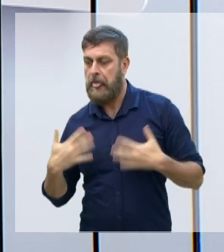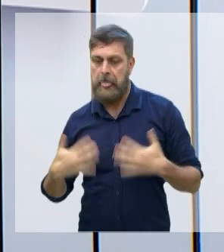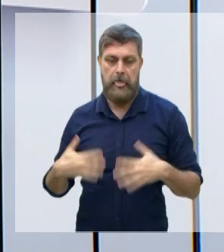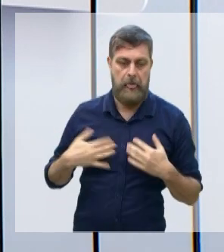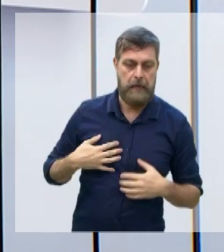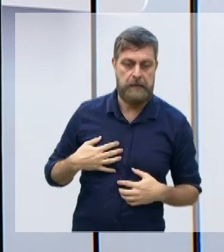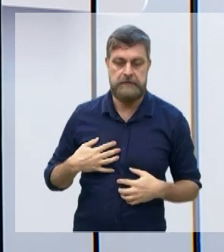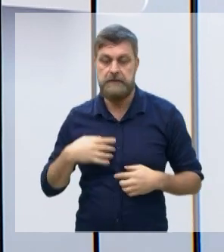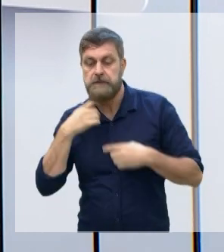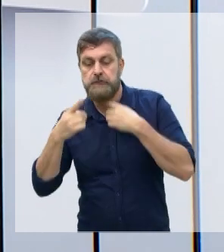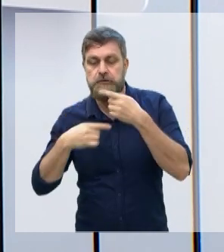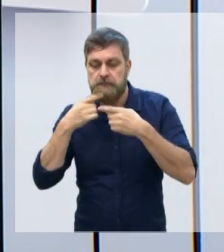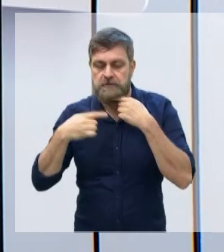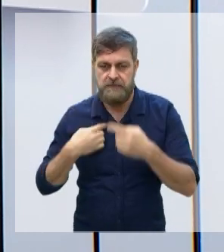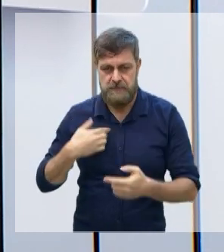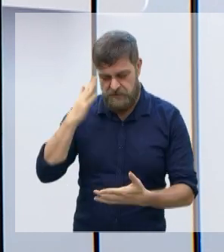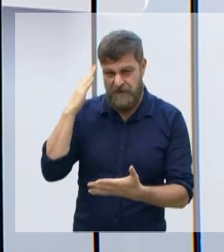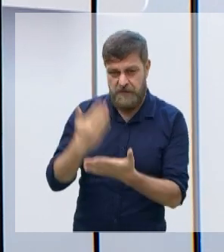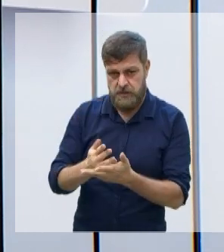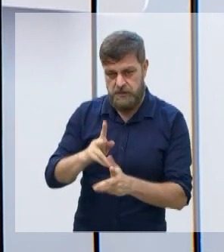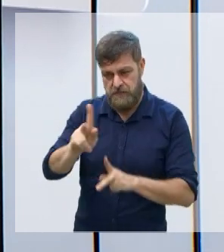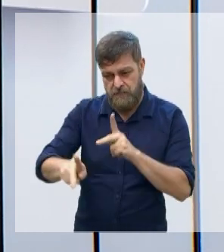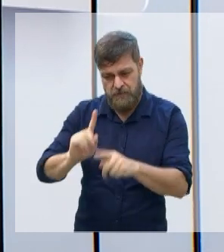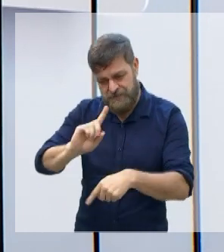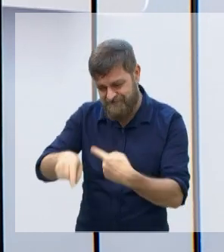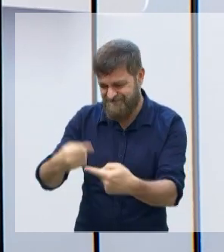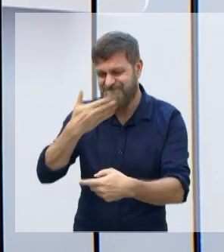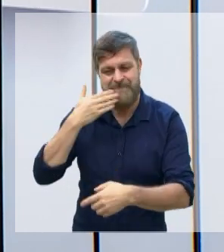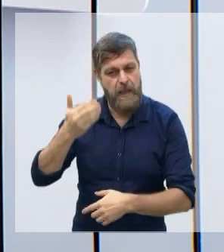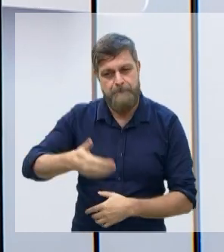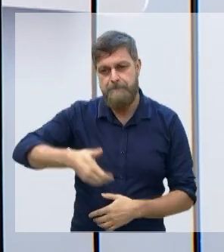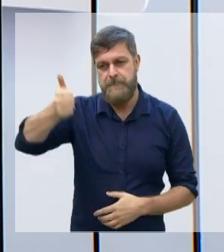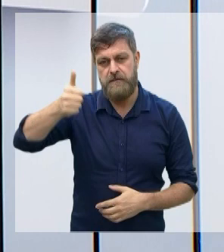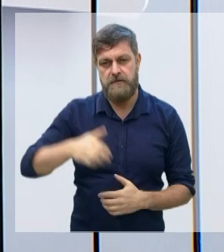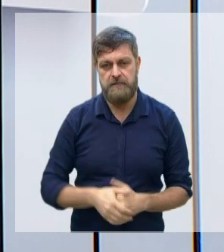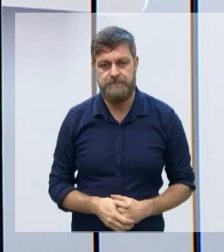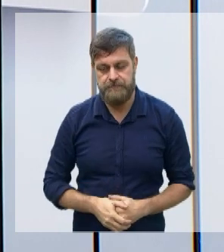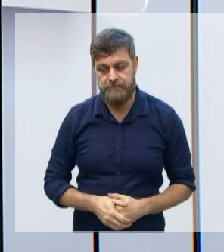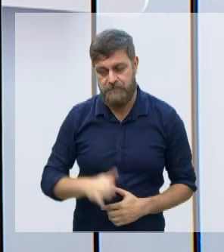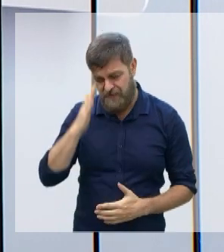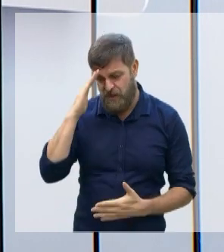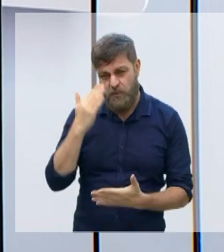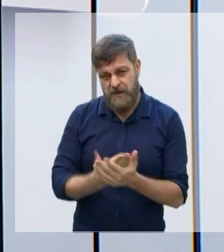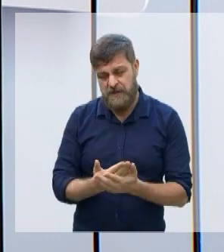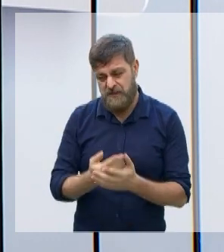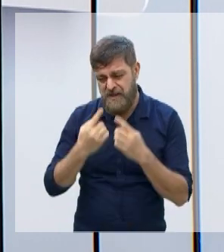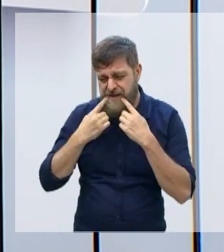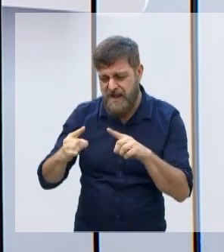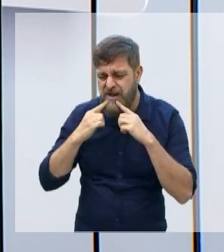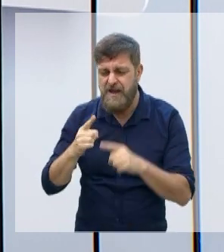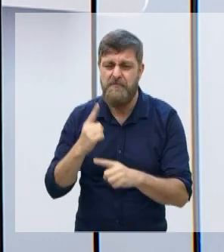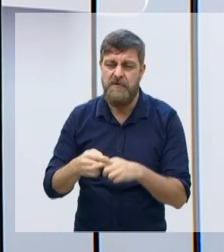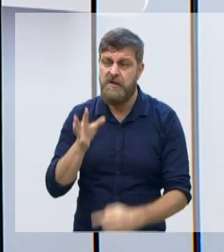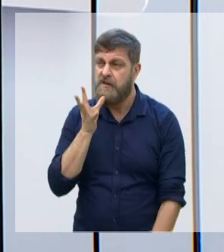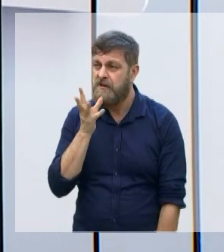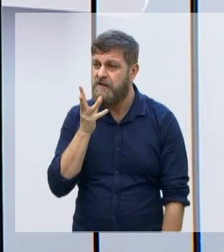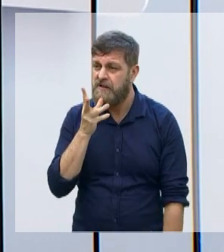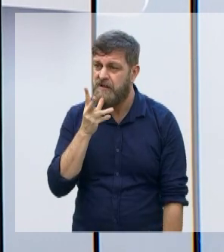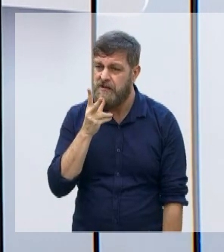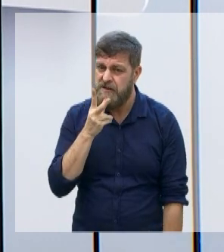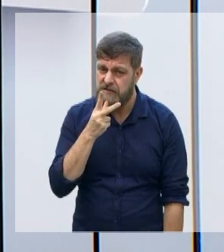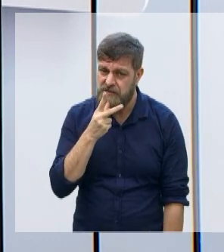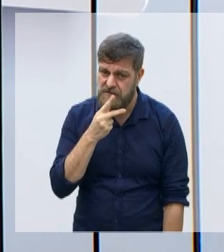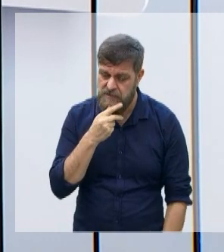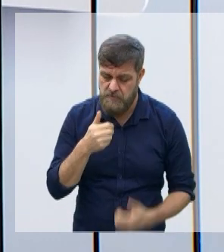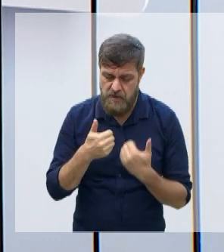mas eu tenho certeza que vai ser para melhorar como disse há talvez a queixa maior é a demora do do transporte público